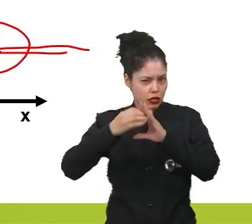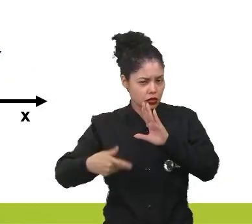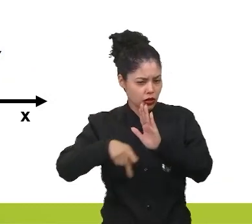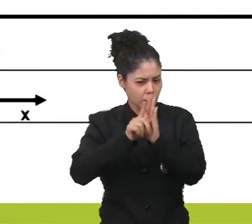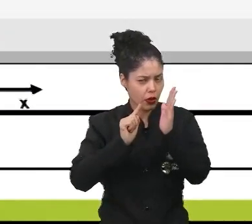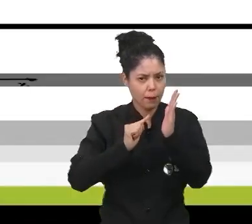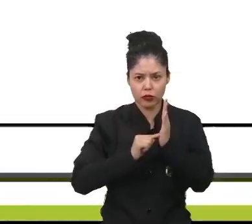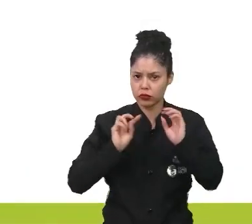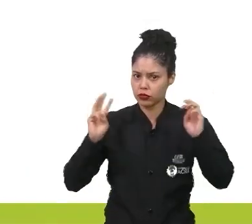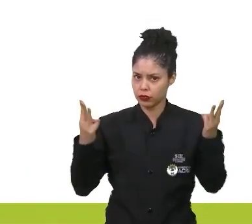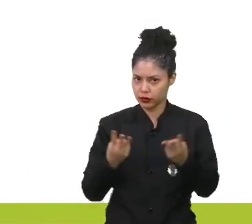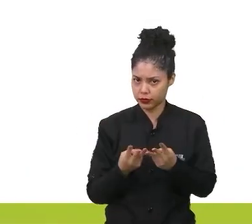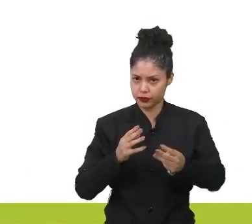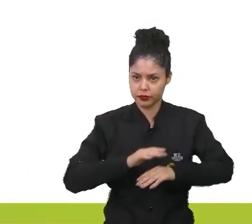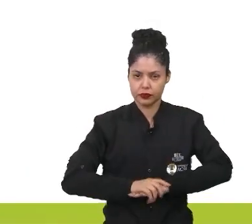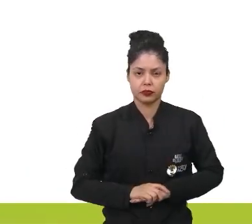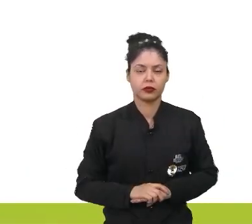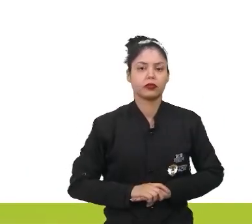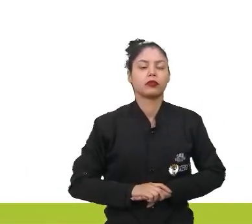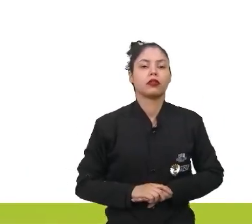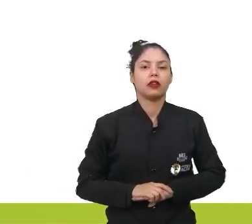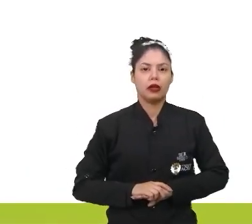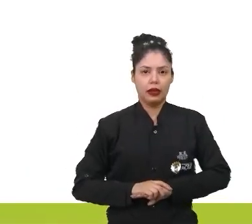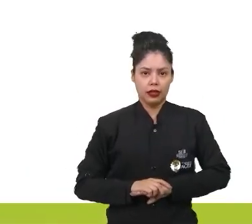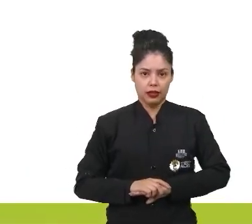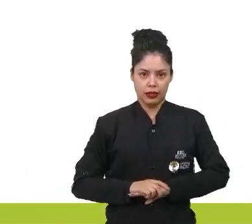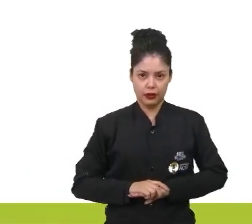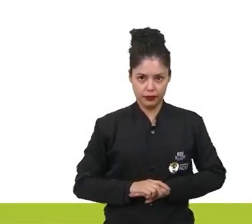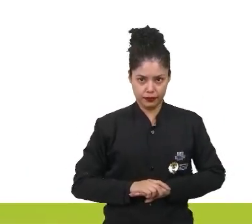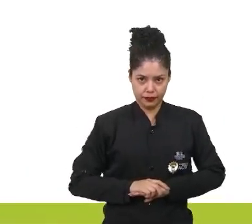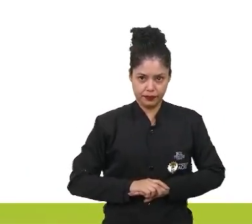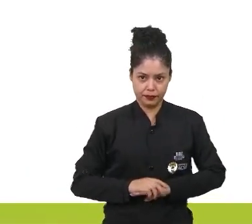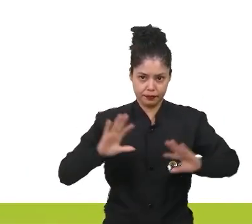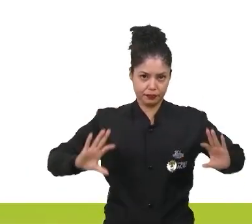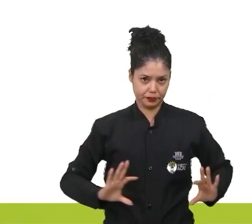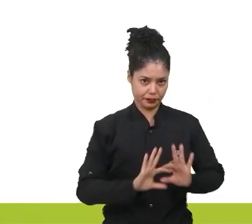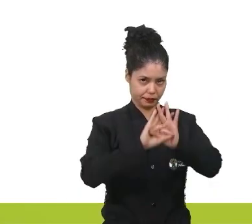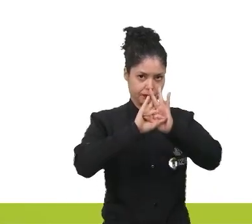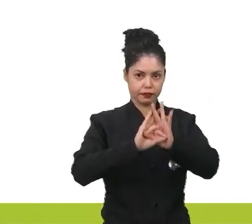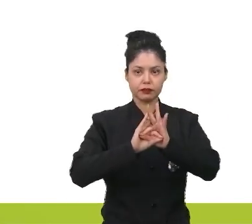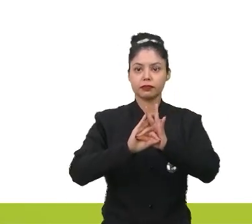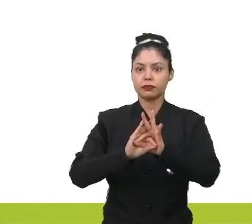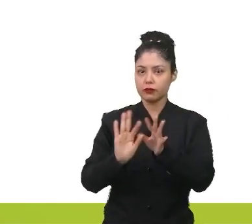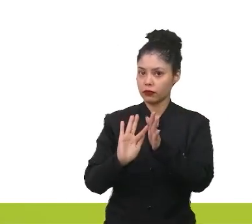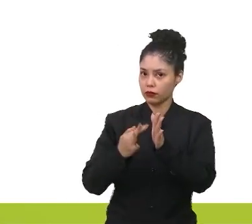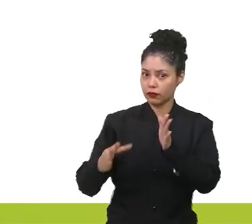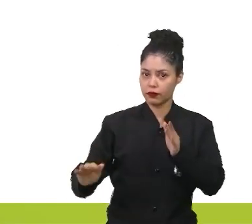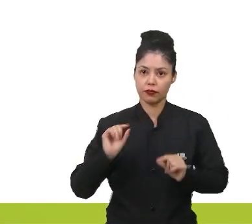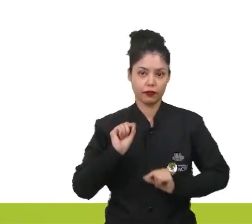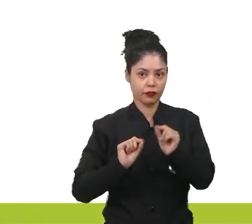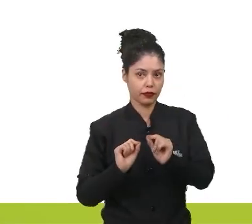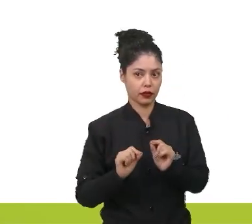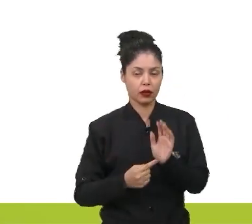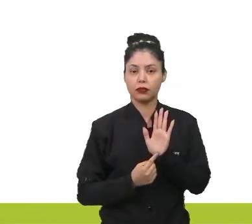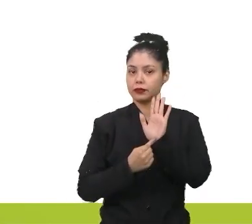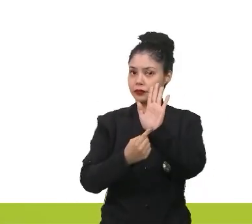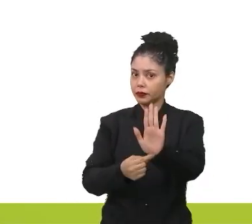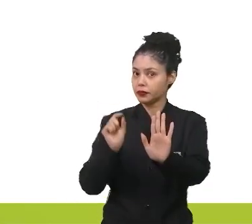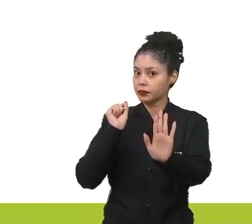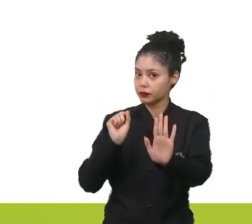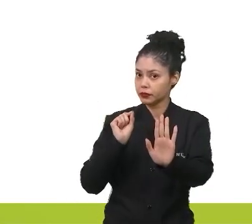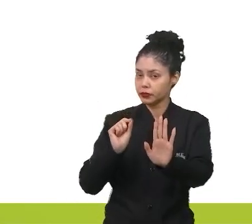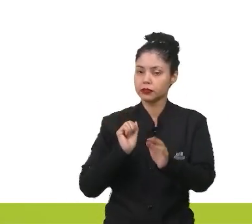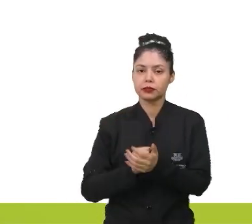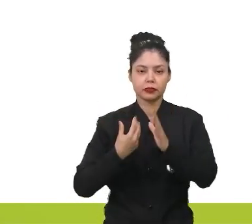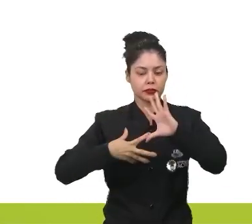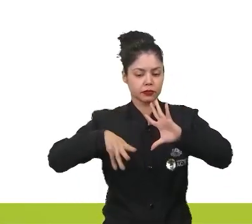ponto de máximo, tá bom? Bem, essas relações de função aqui, ó, ela apresenta um resumão para a gente entender e